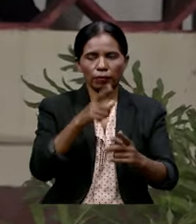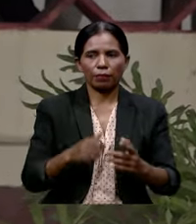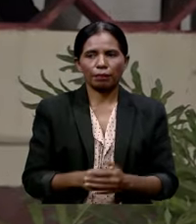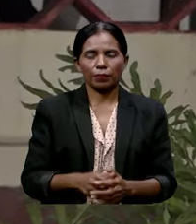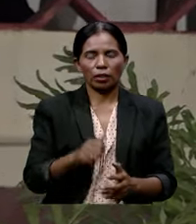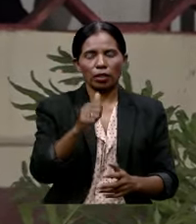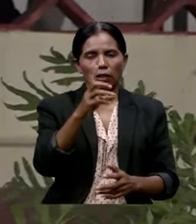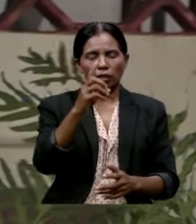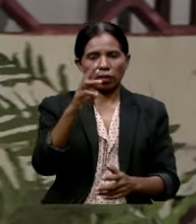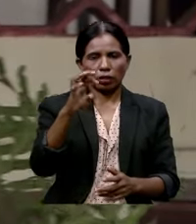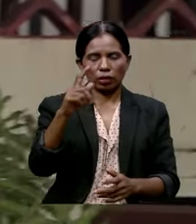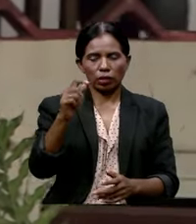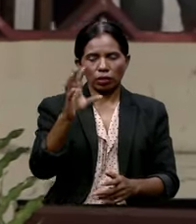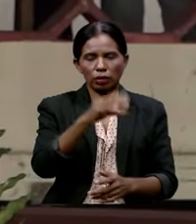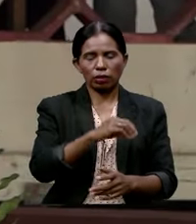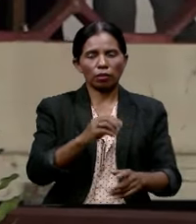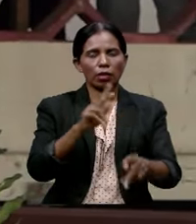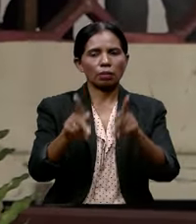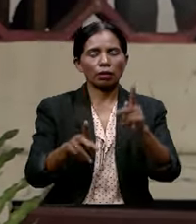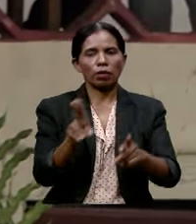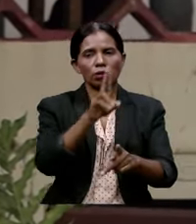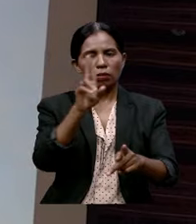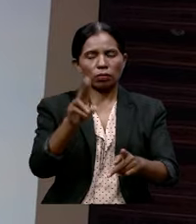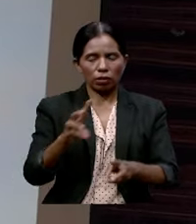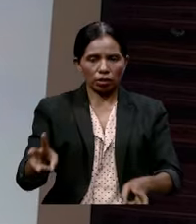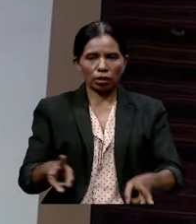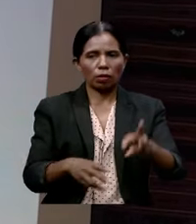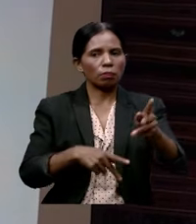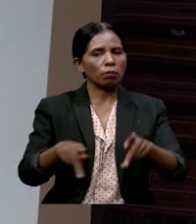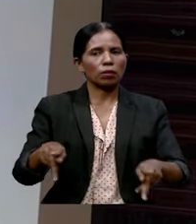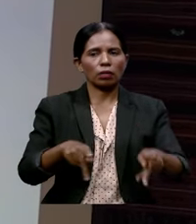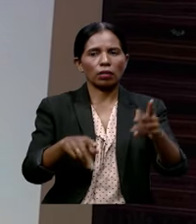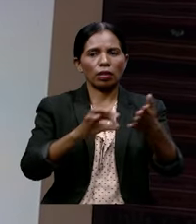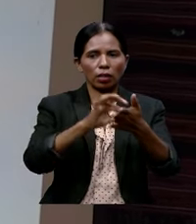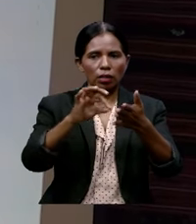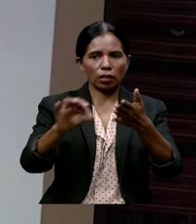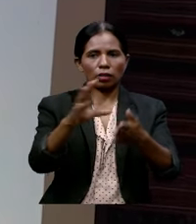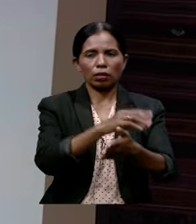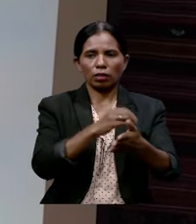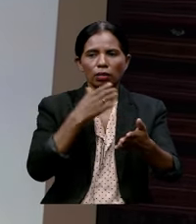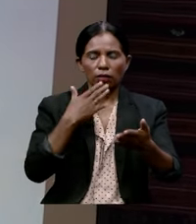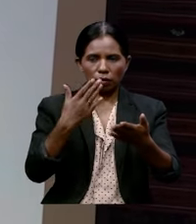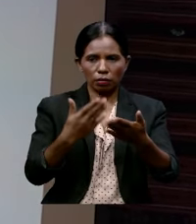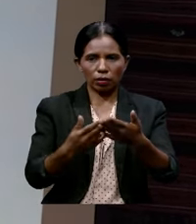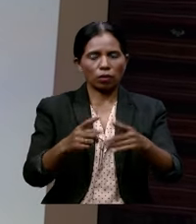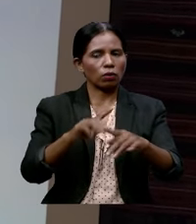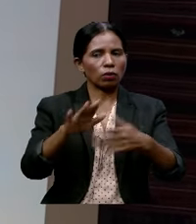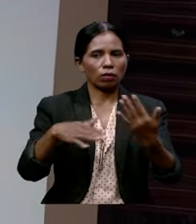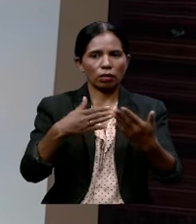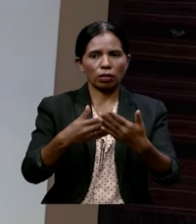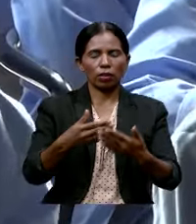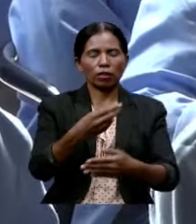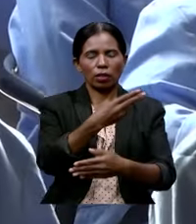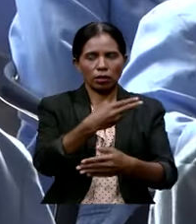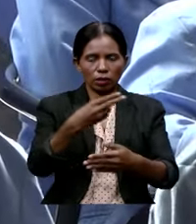Adérito hateten linguagem nebe bai-bain usa dalam público, liu-liu hakeri que a transporte público sira. Maioria holian